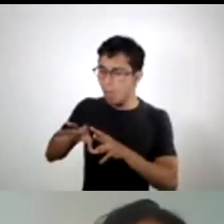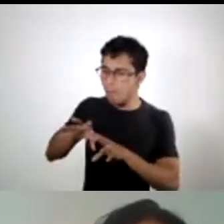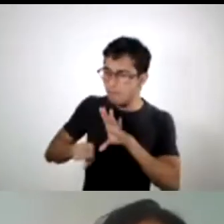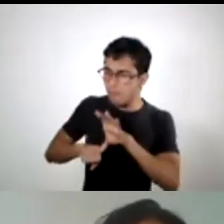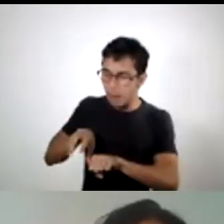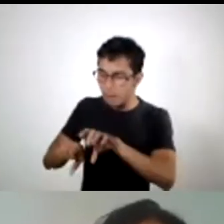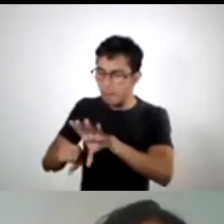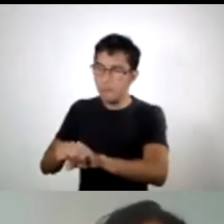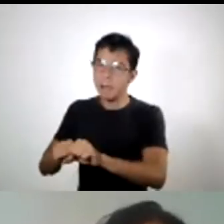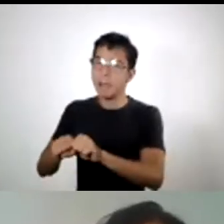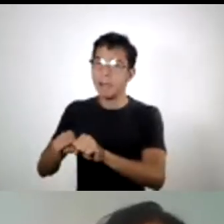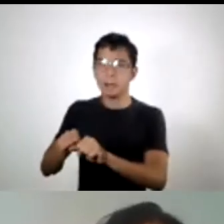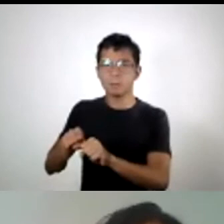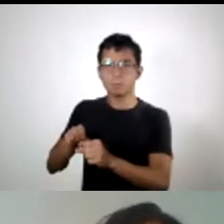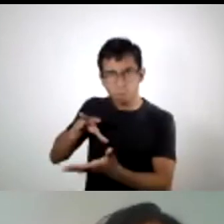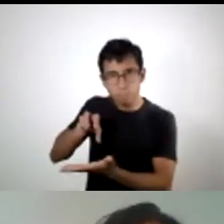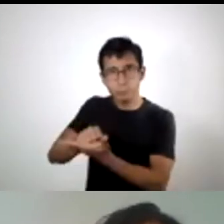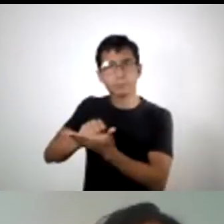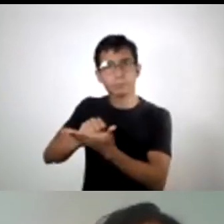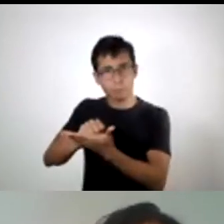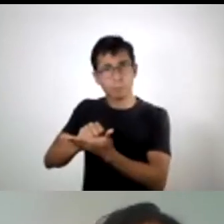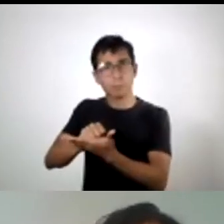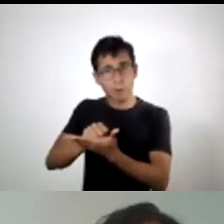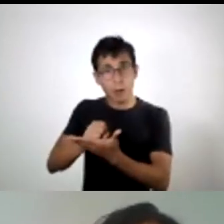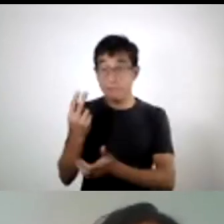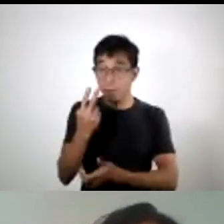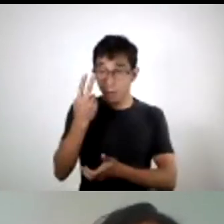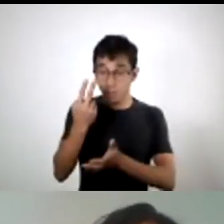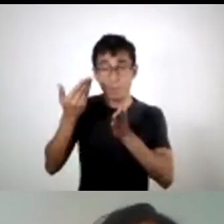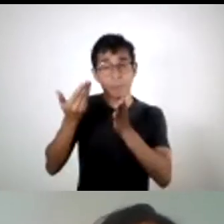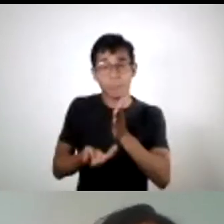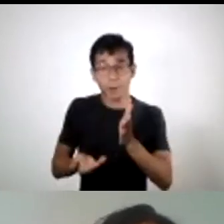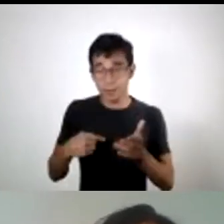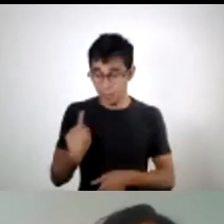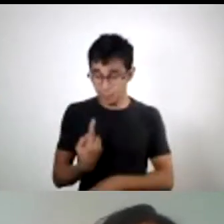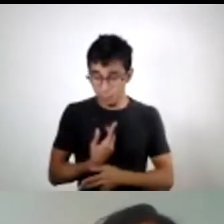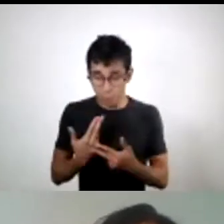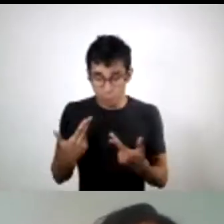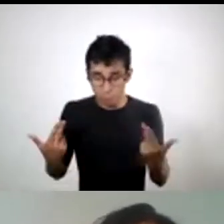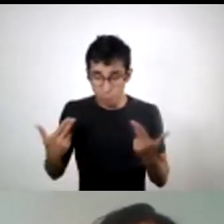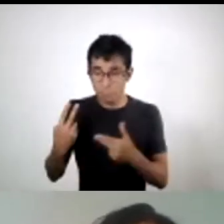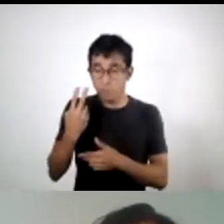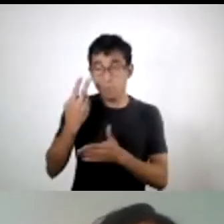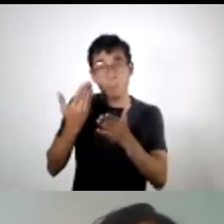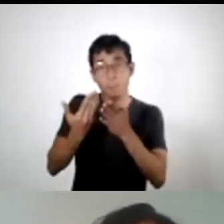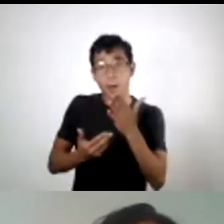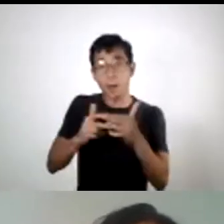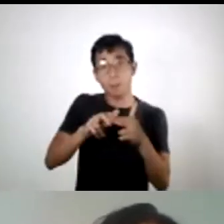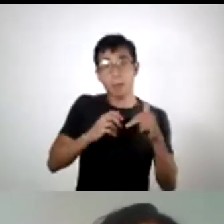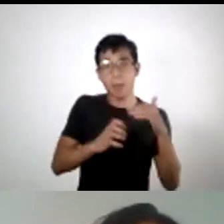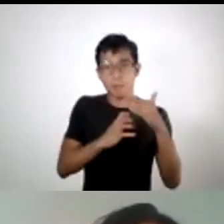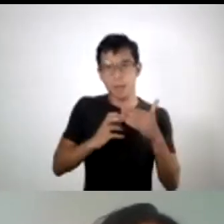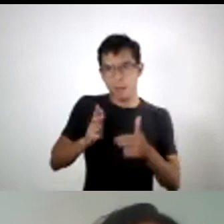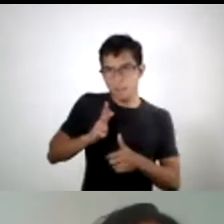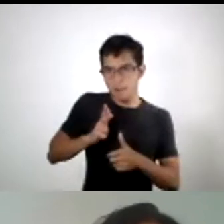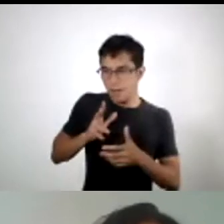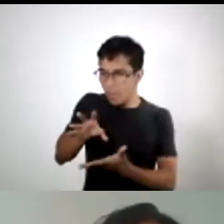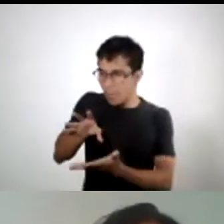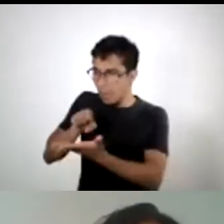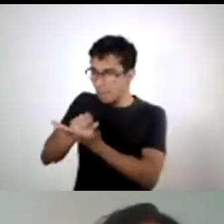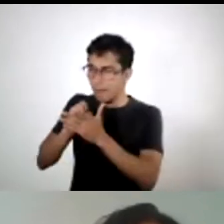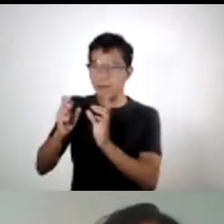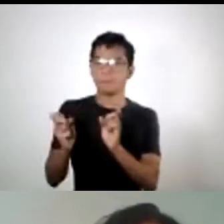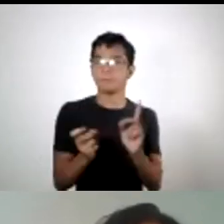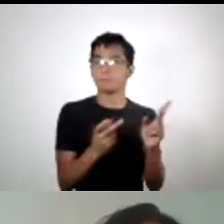de apropriação, de desvalorização, que está dentro de uma lógica, né, do privado,